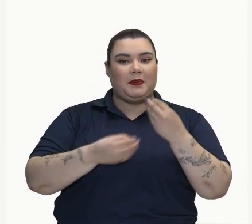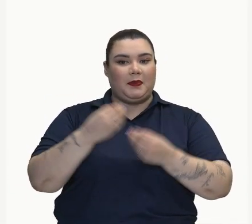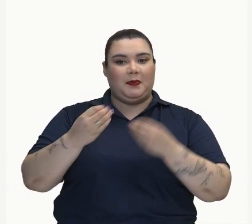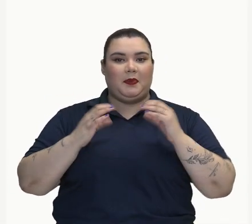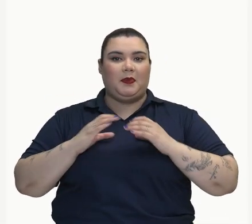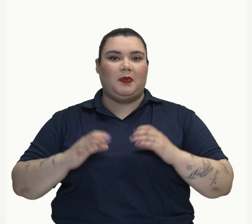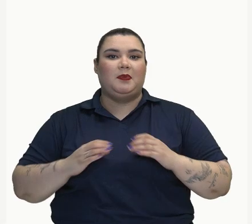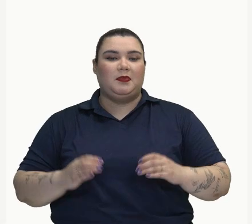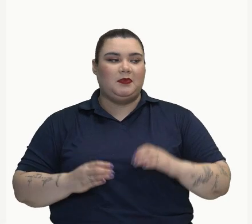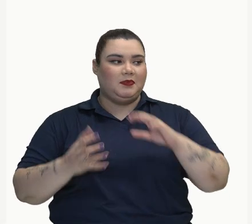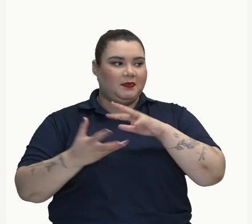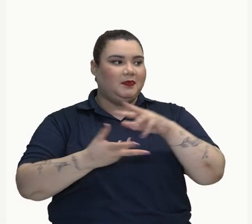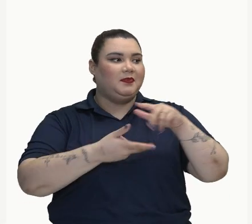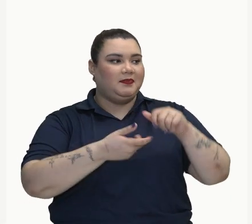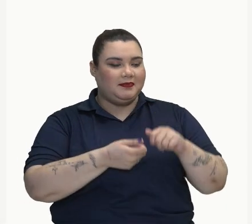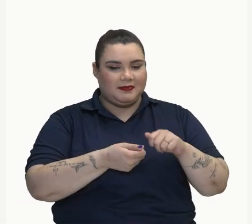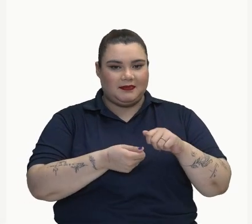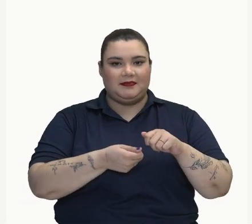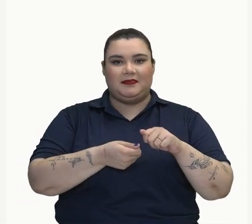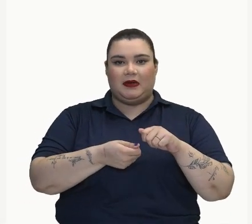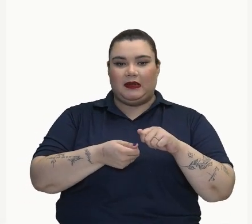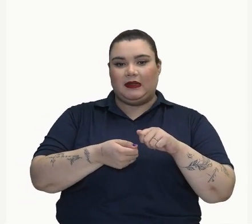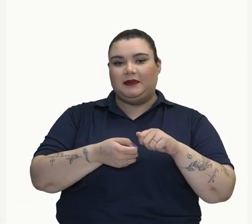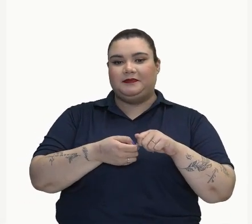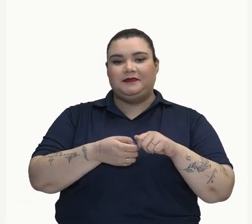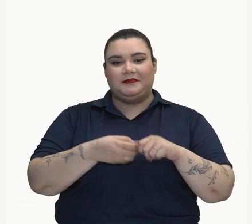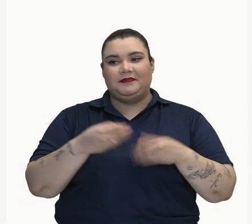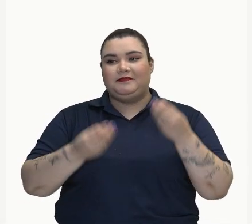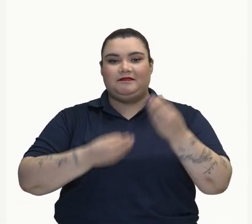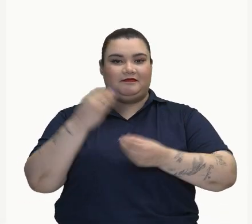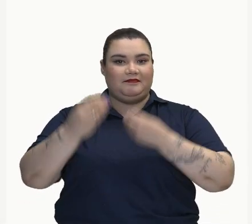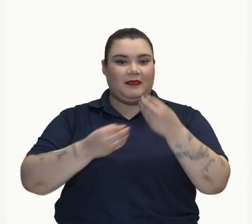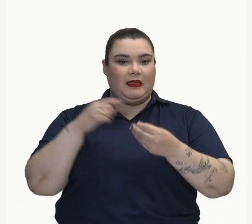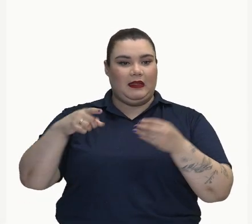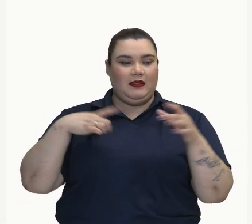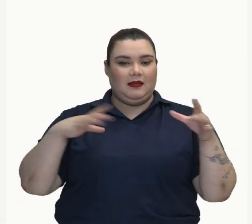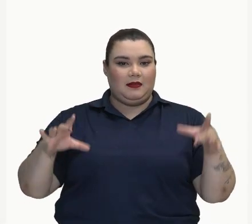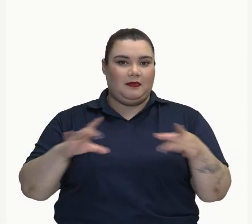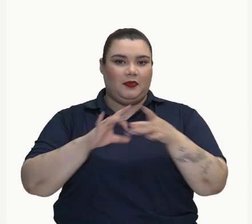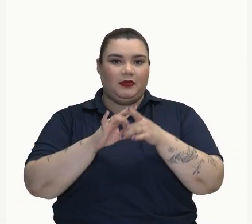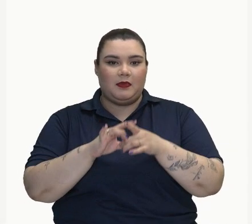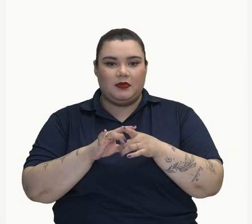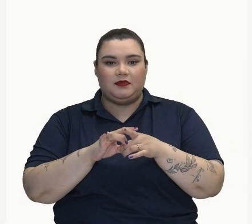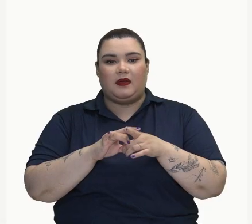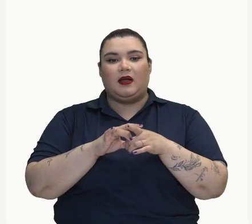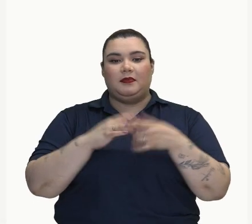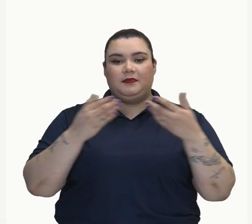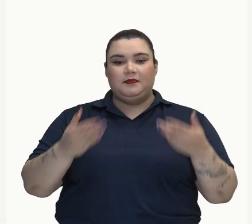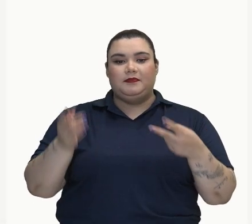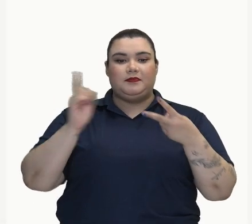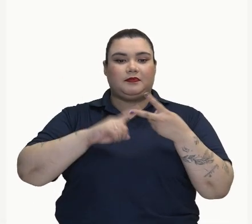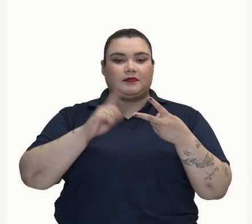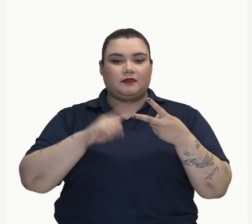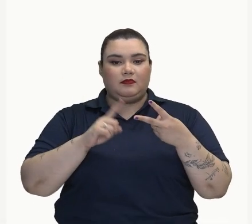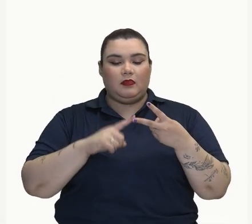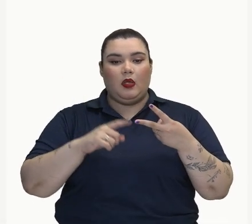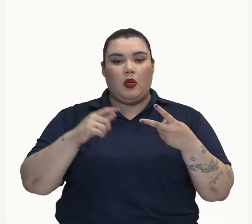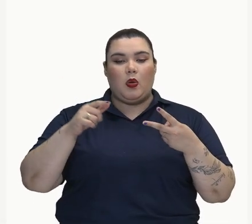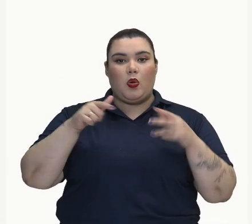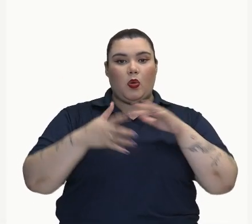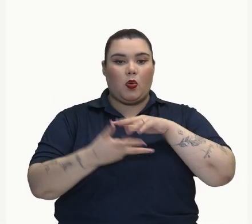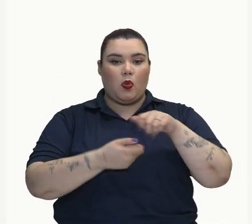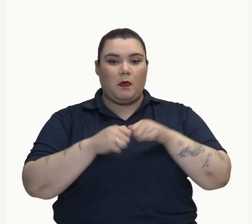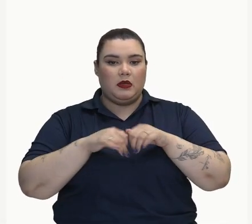está excluído continua sem oportunidades mesmo no mundo conectado. Na questão da perversidade, a globalização